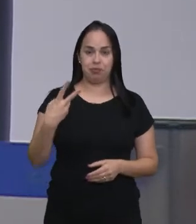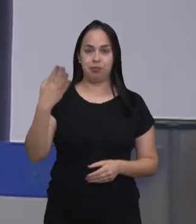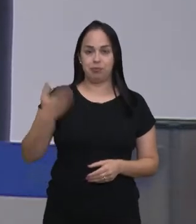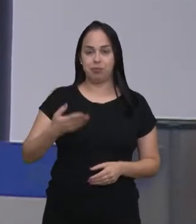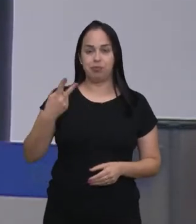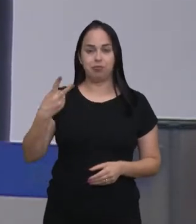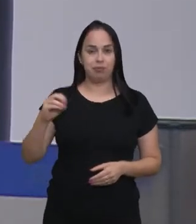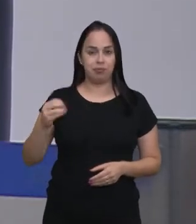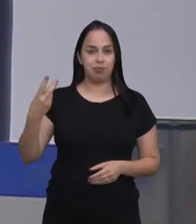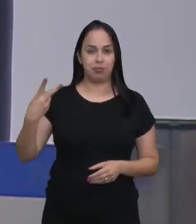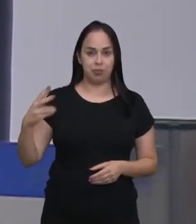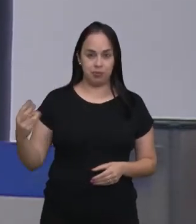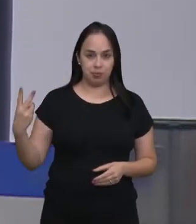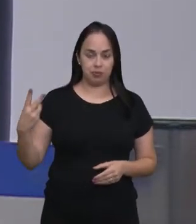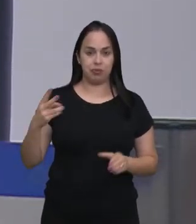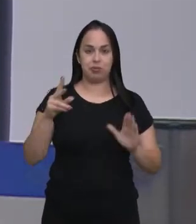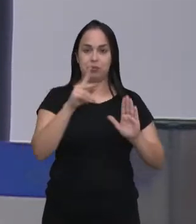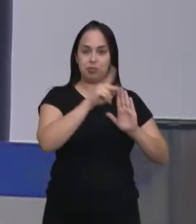1352/2022, projeto de lei número